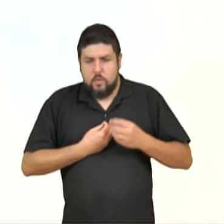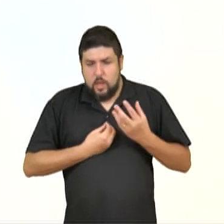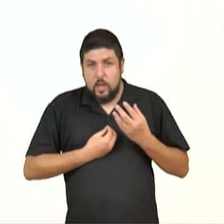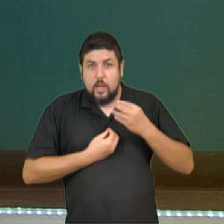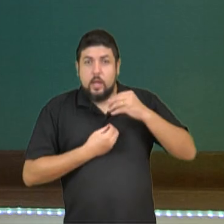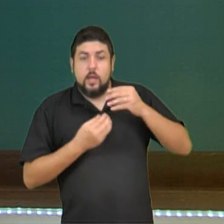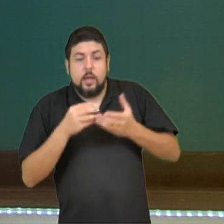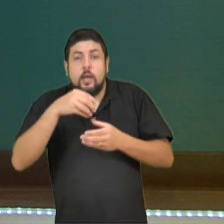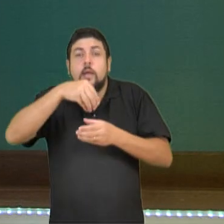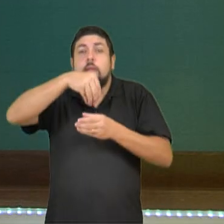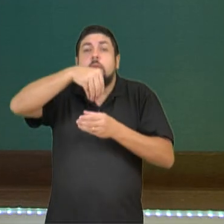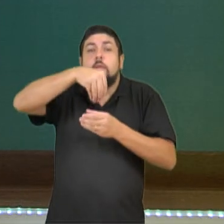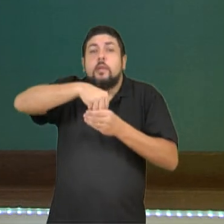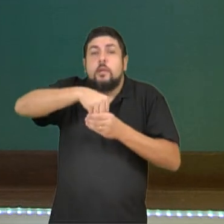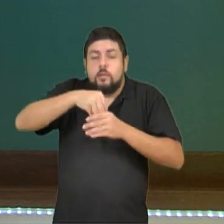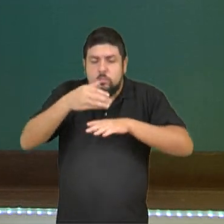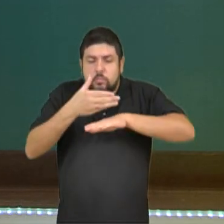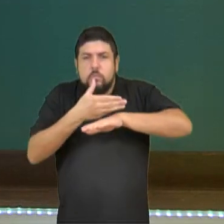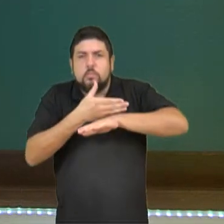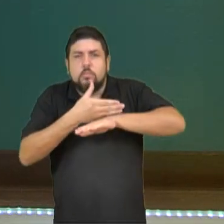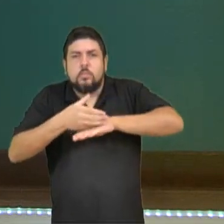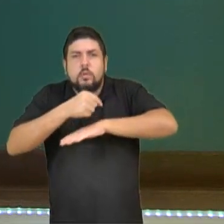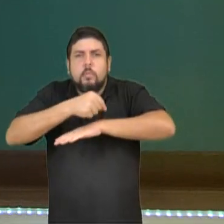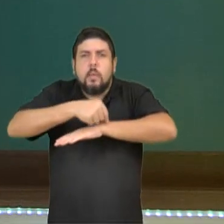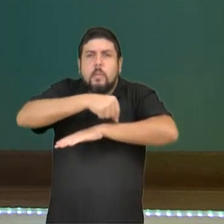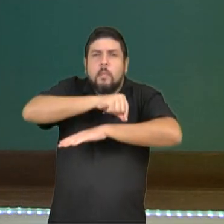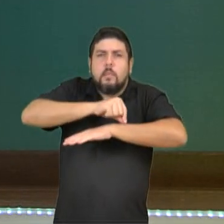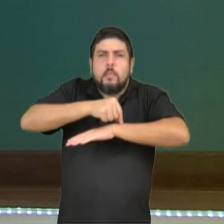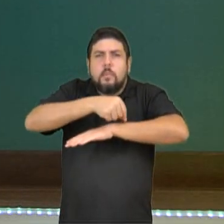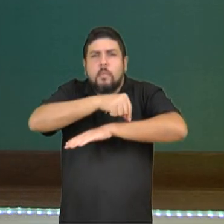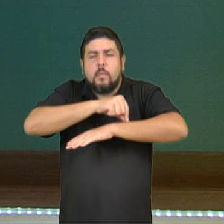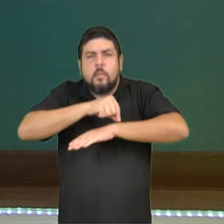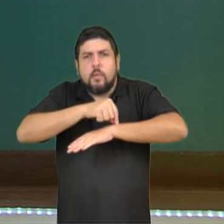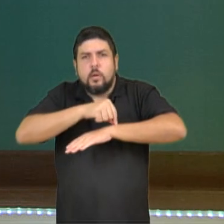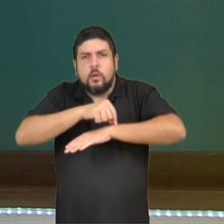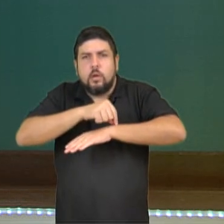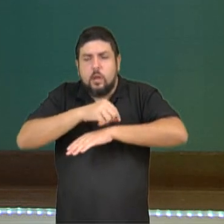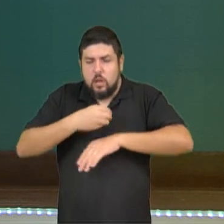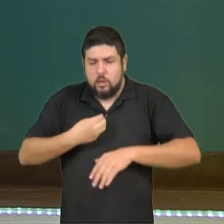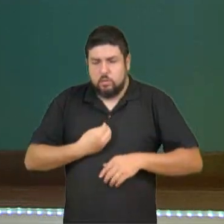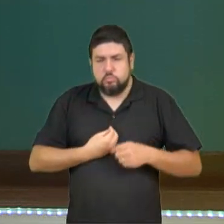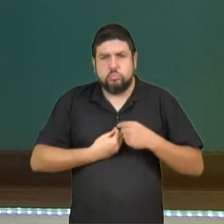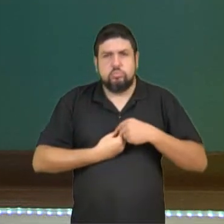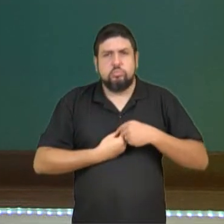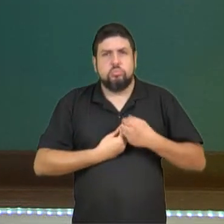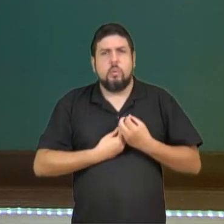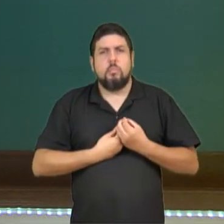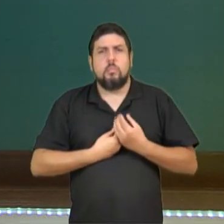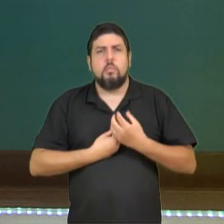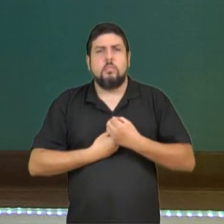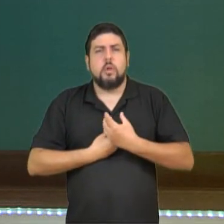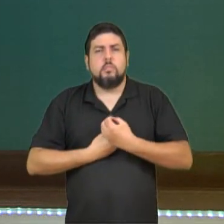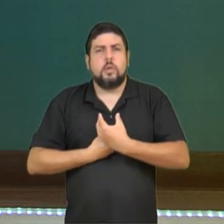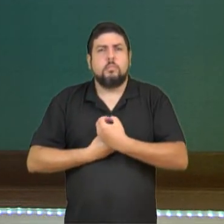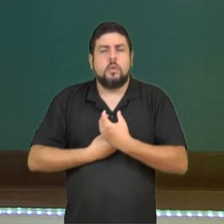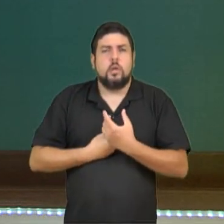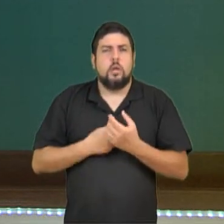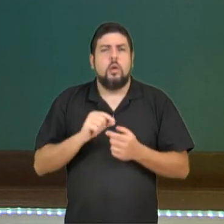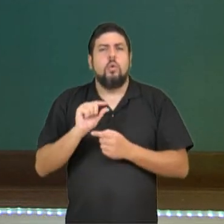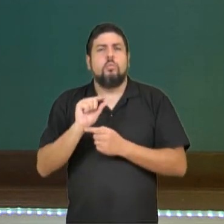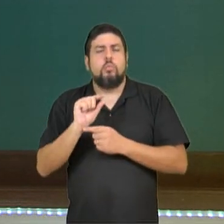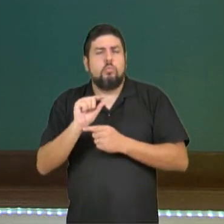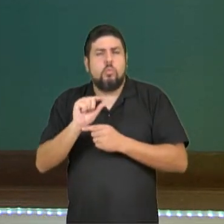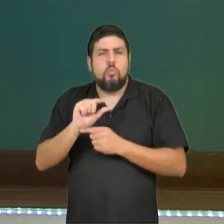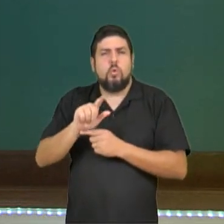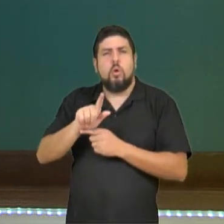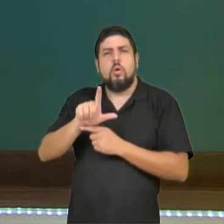tá? Então, antes deles estarem prontos, ali é como se fosse a fábrica natural de uma parte dos glóbulos brancos que